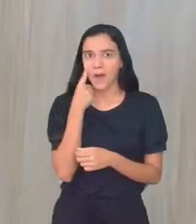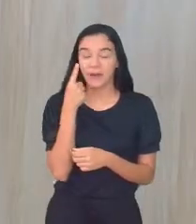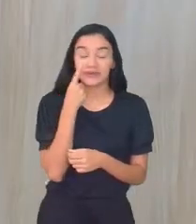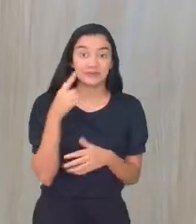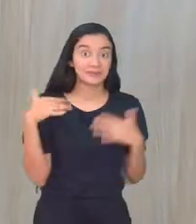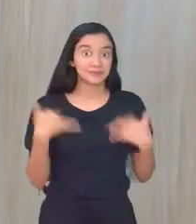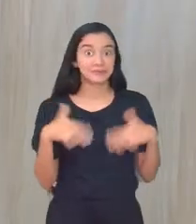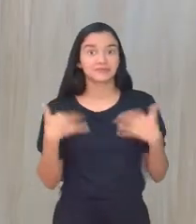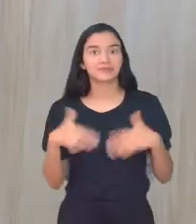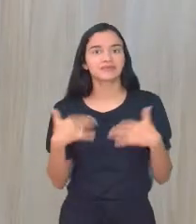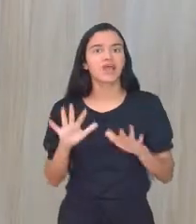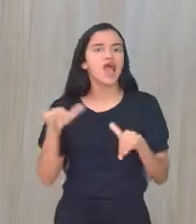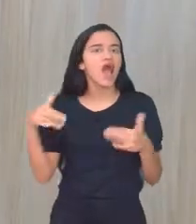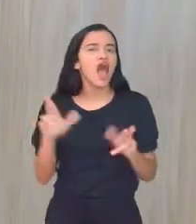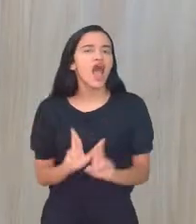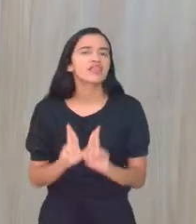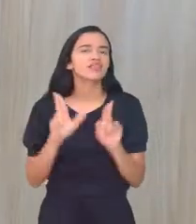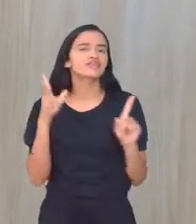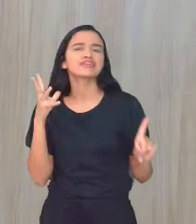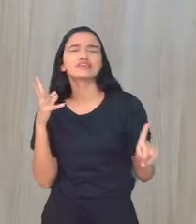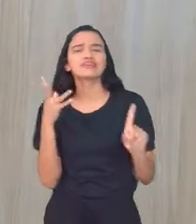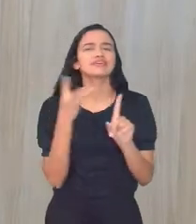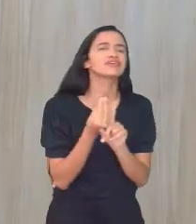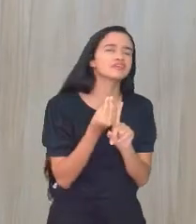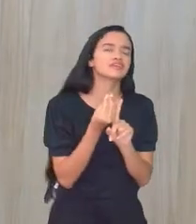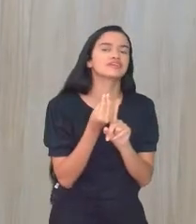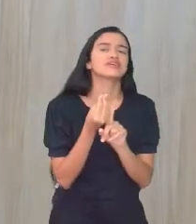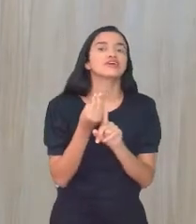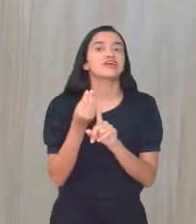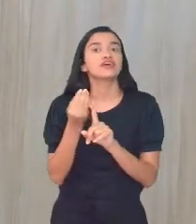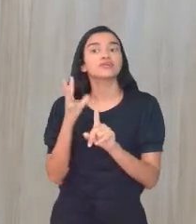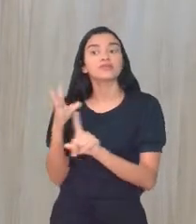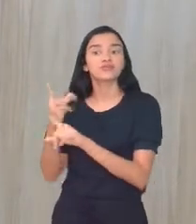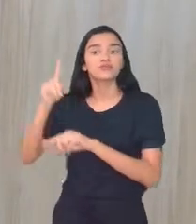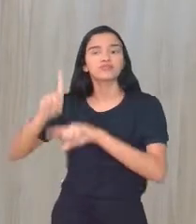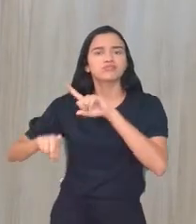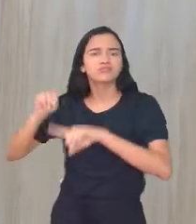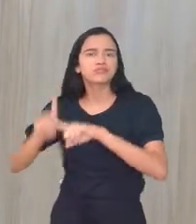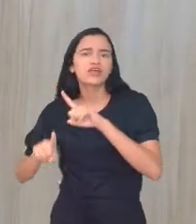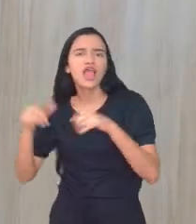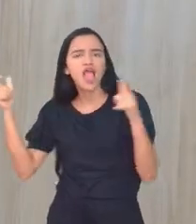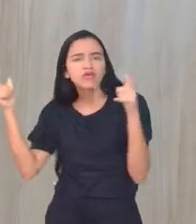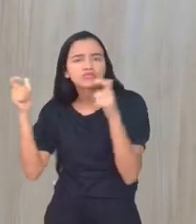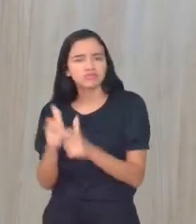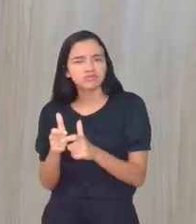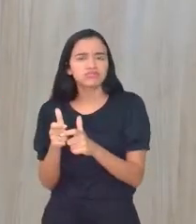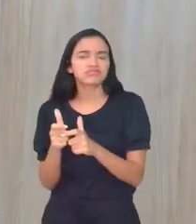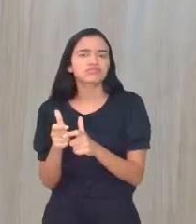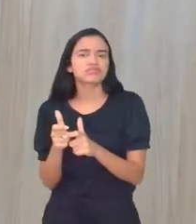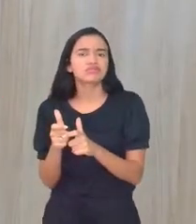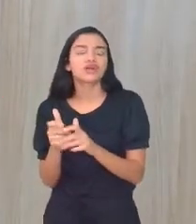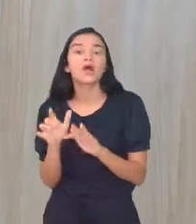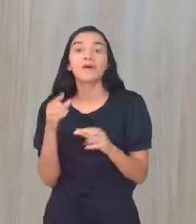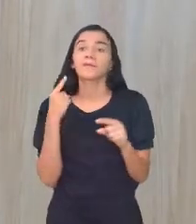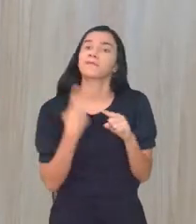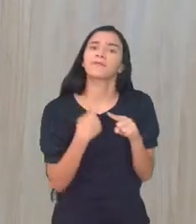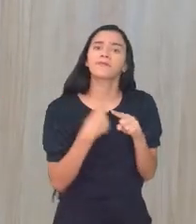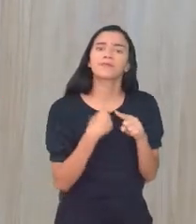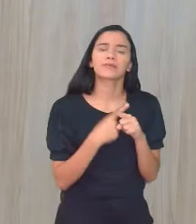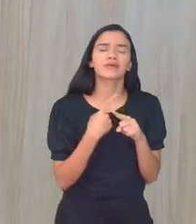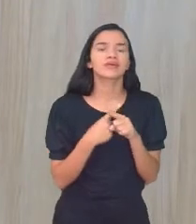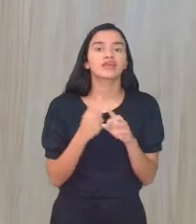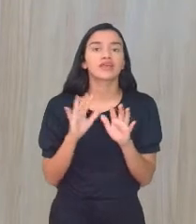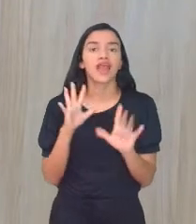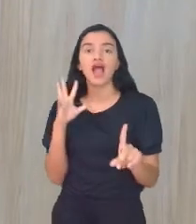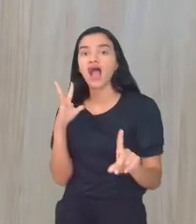só, e a diferença entre arte e artesanato, ela é curta, ela é pequena. Por quê? Porque